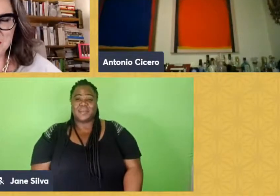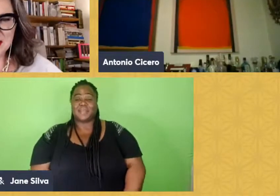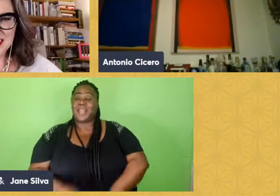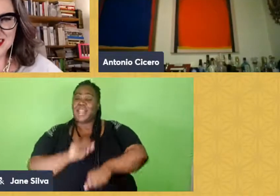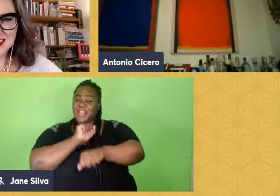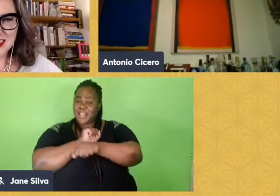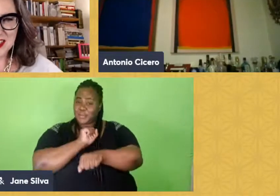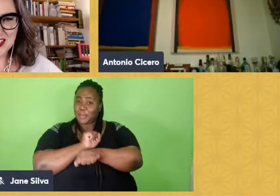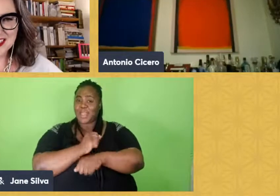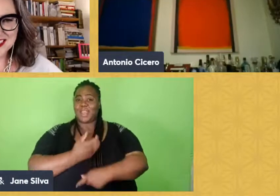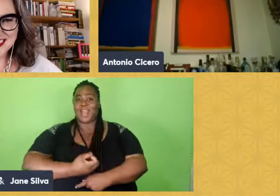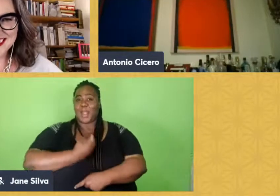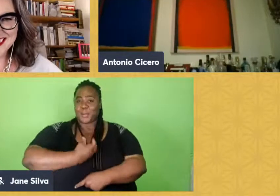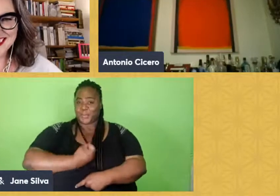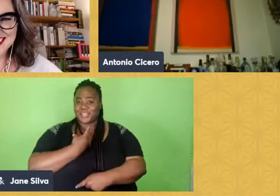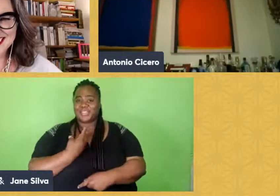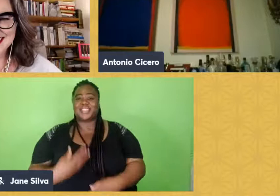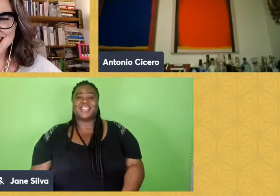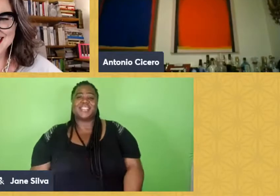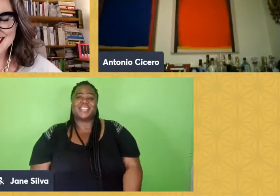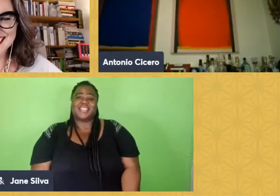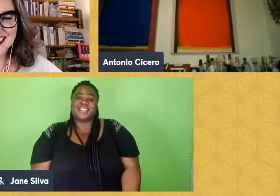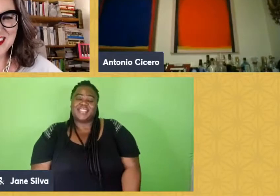esperar pela poesia.